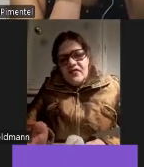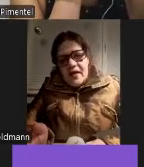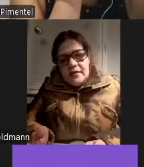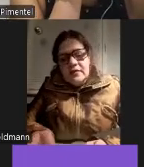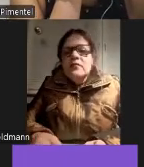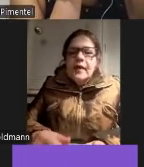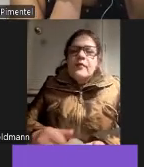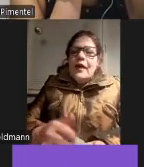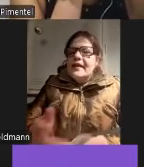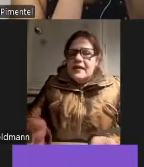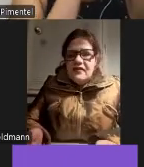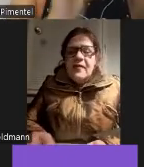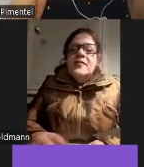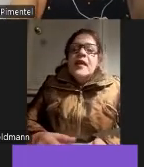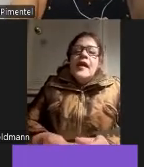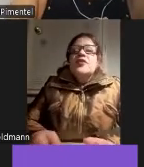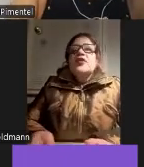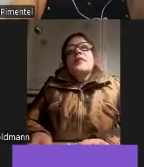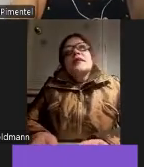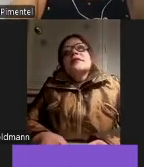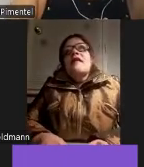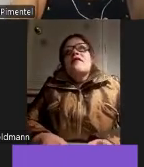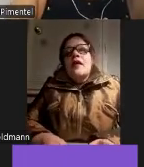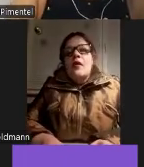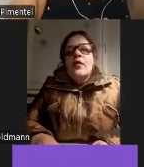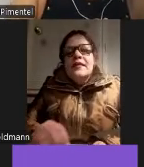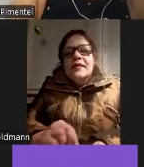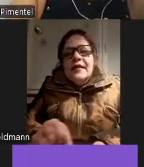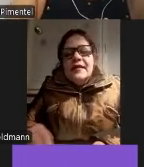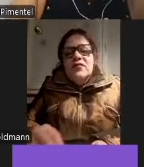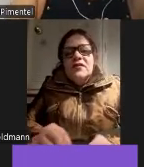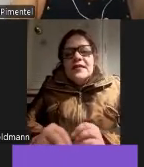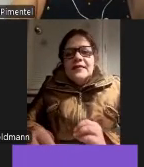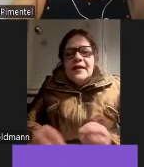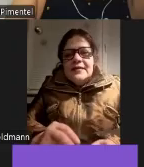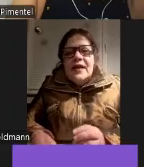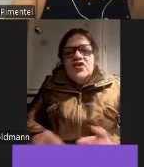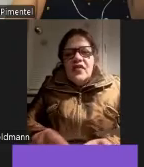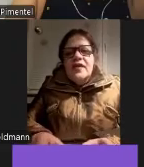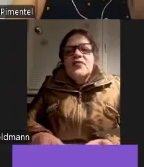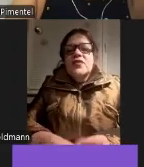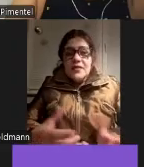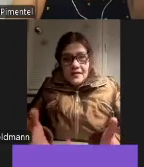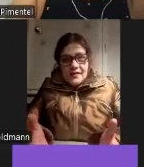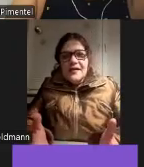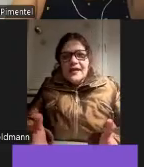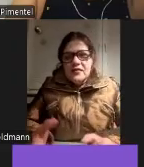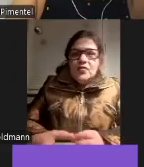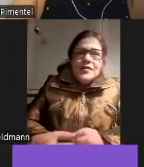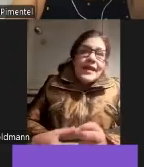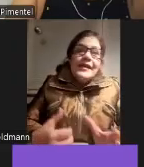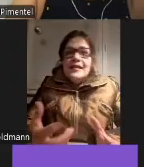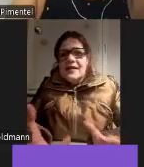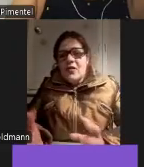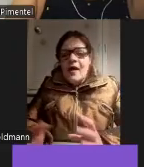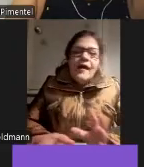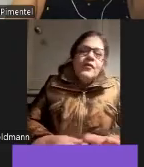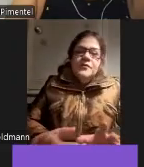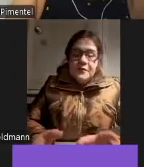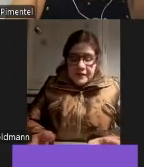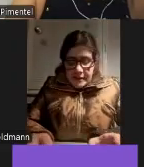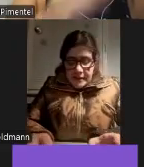sistema linfático, né, a linfa, a gente pensava o que está dentro das artérias e das veias, o sangue, né? Tudo isso é